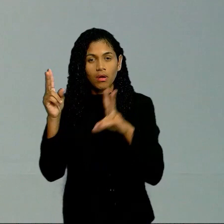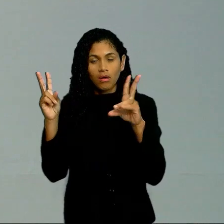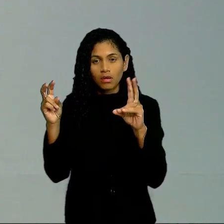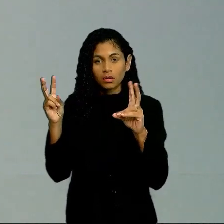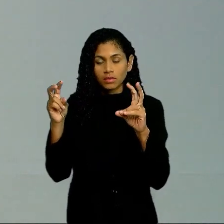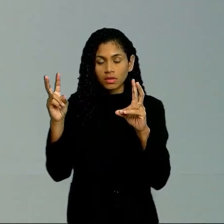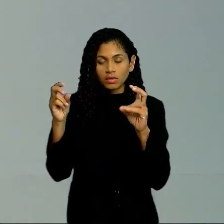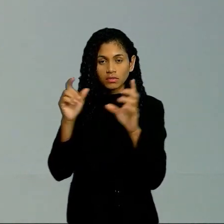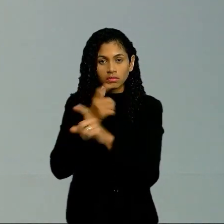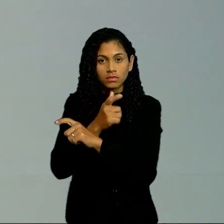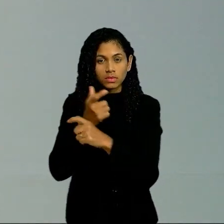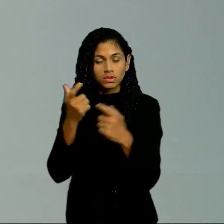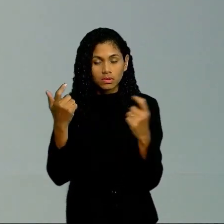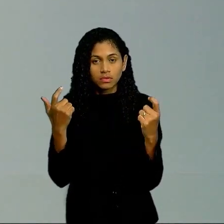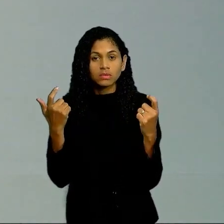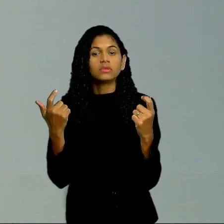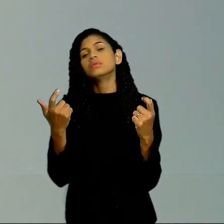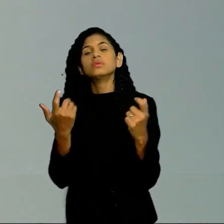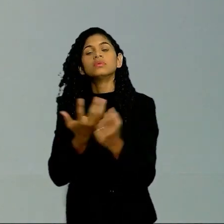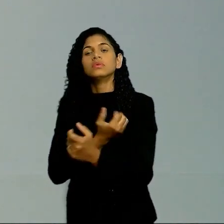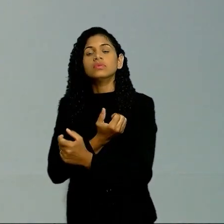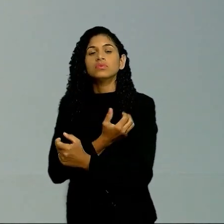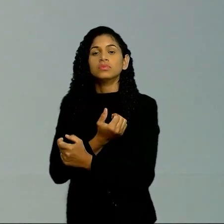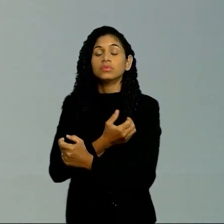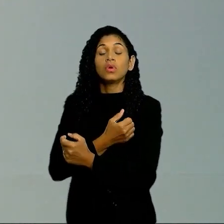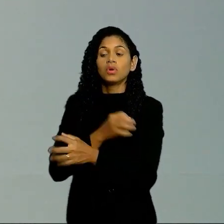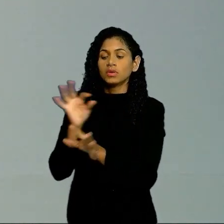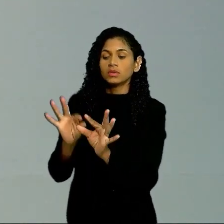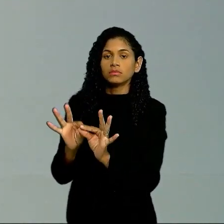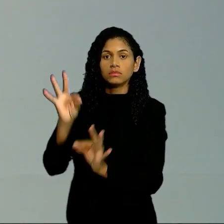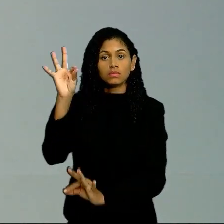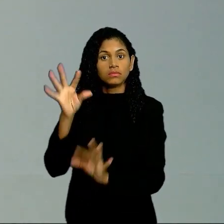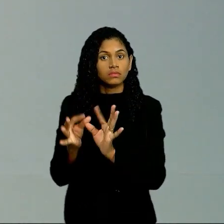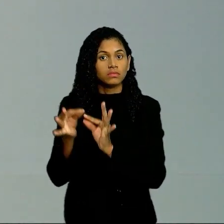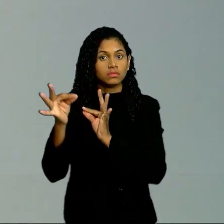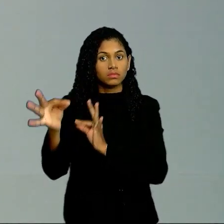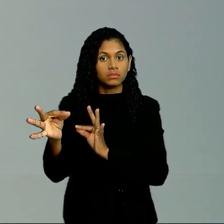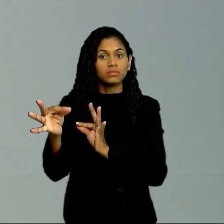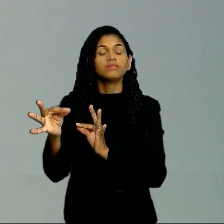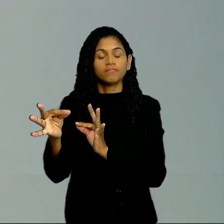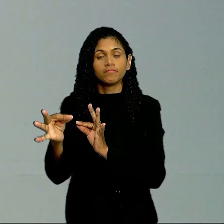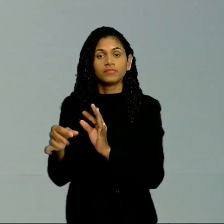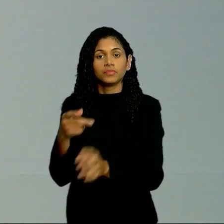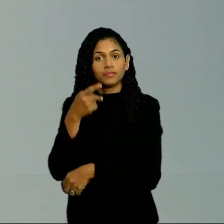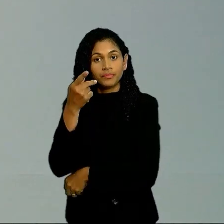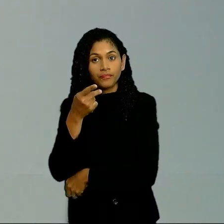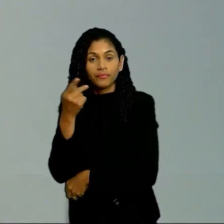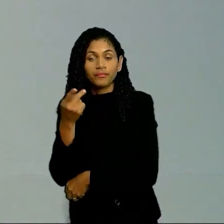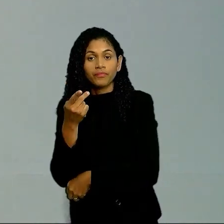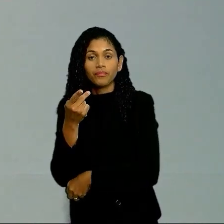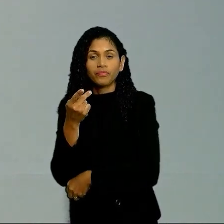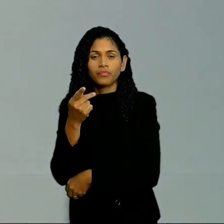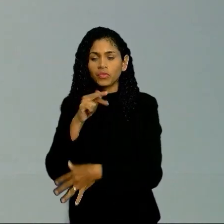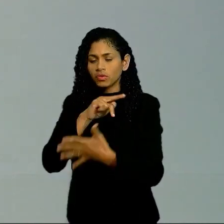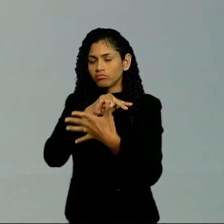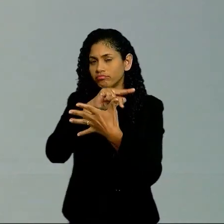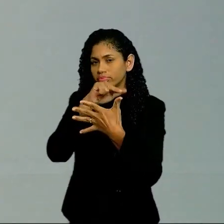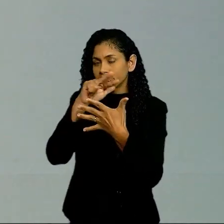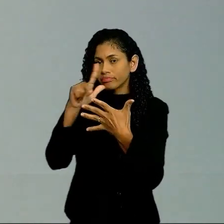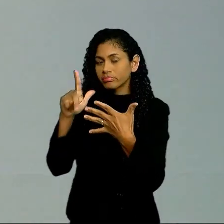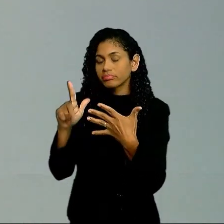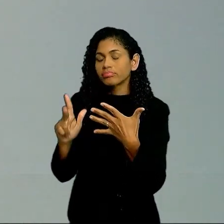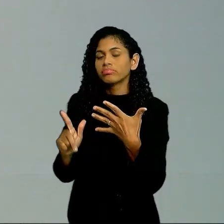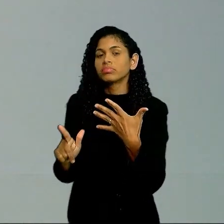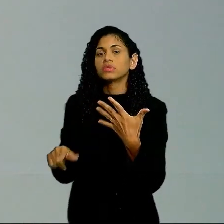e medidas. Pessoal, quando a gente está falando sobre grandezas e medidas, a gente vai falar em várias